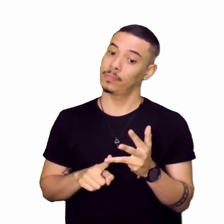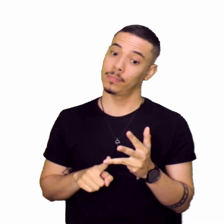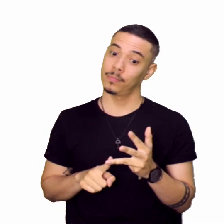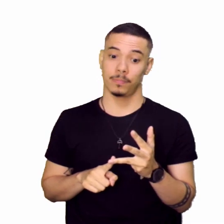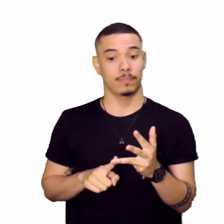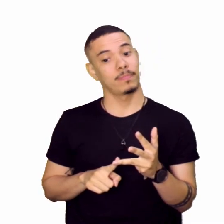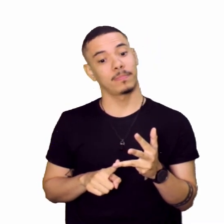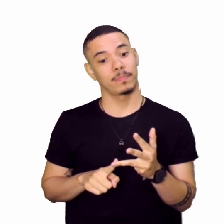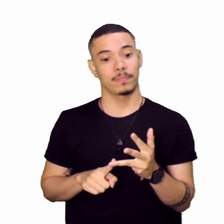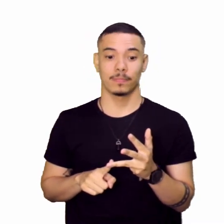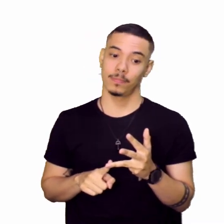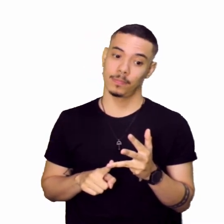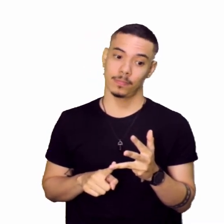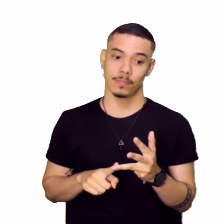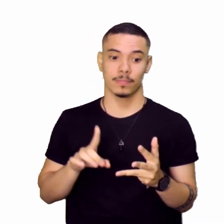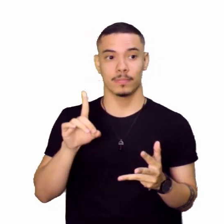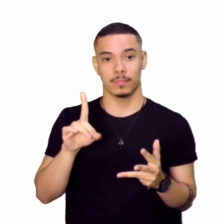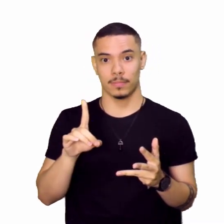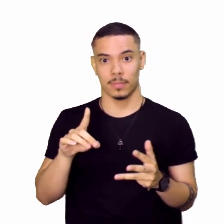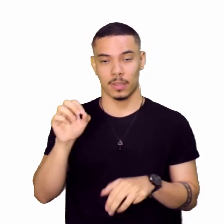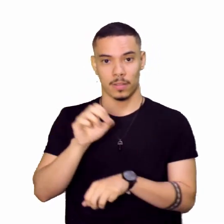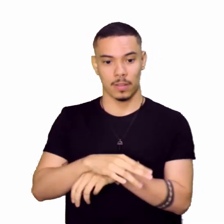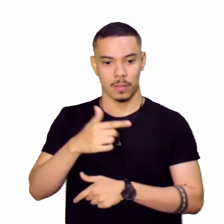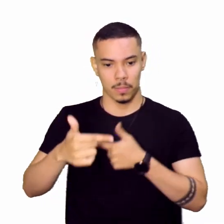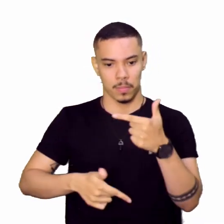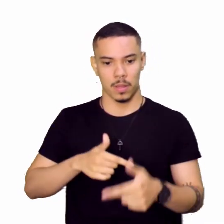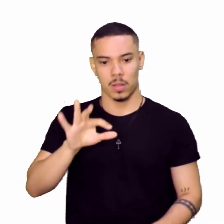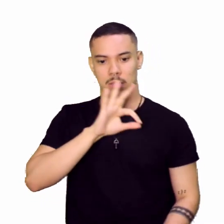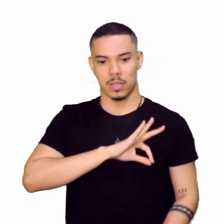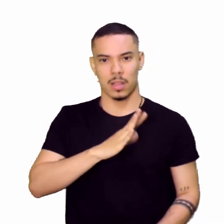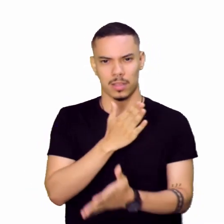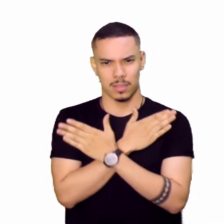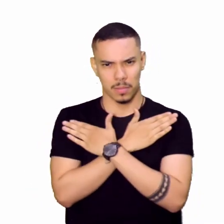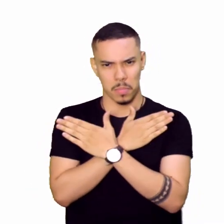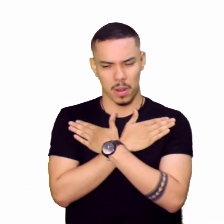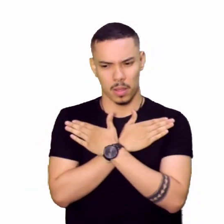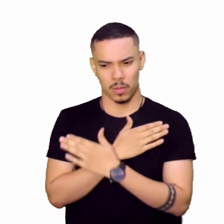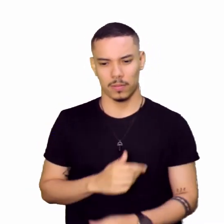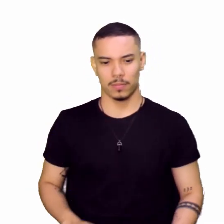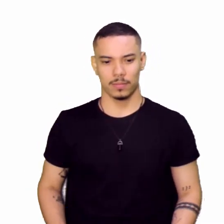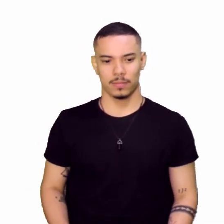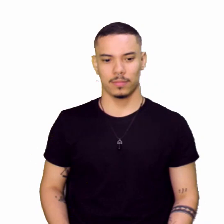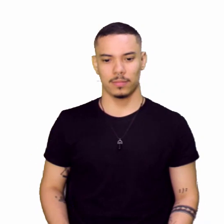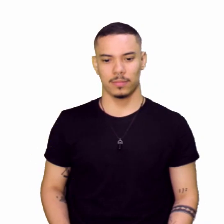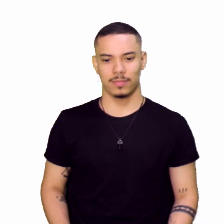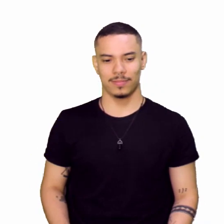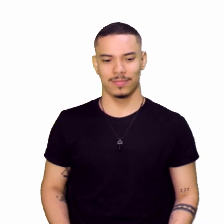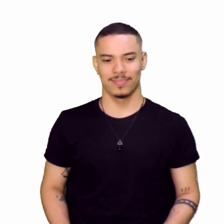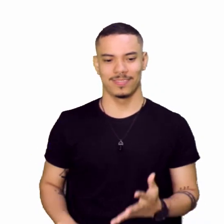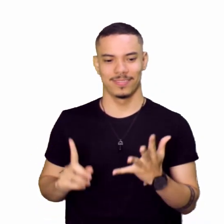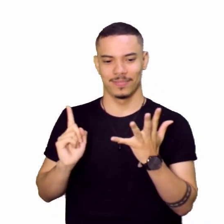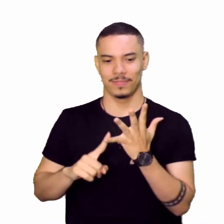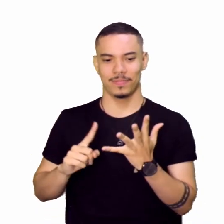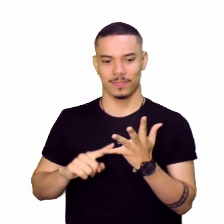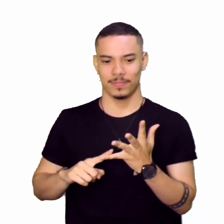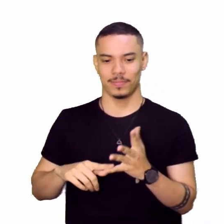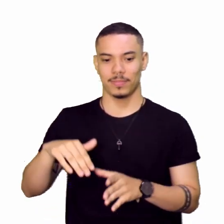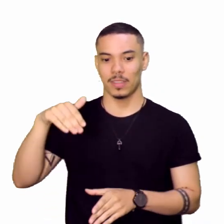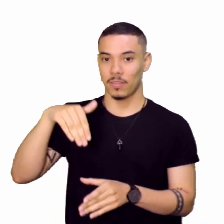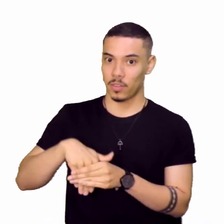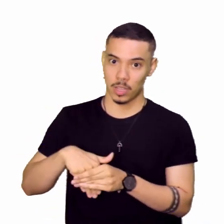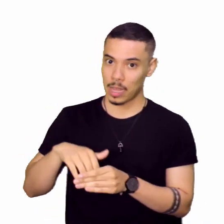duvidando de emprego salário de emprego como isso e